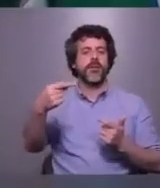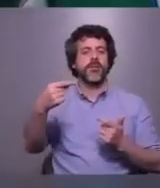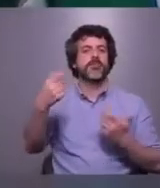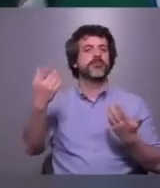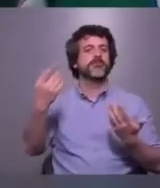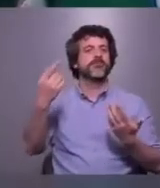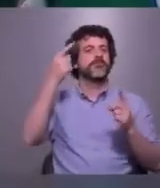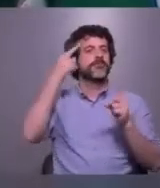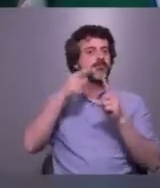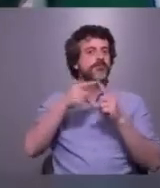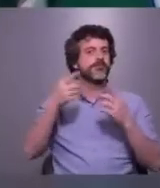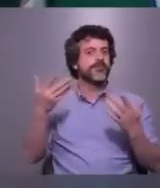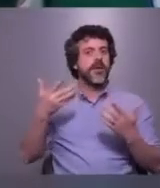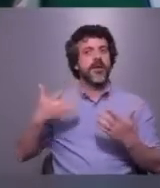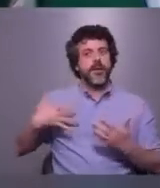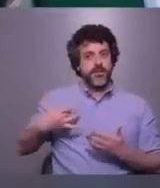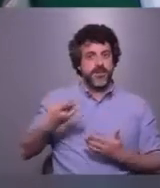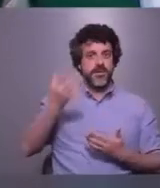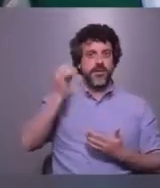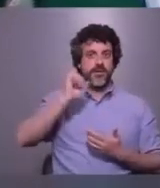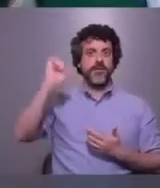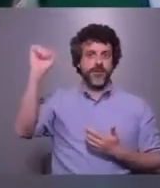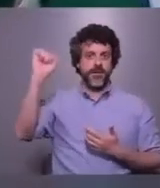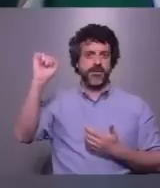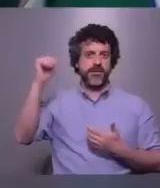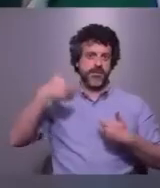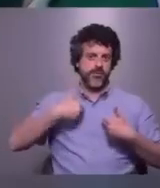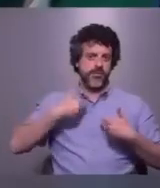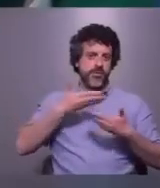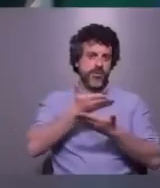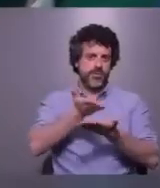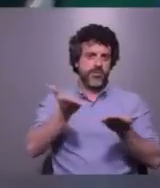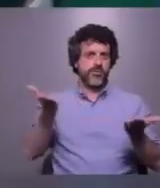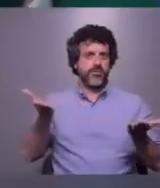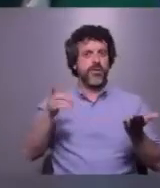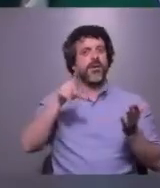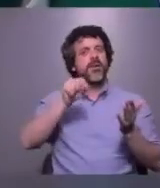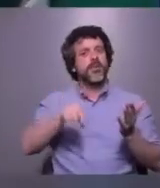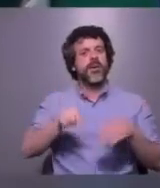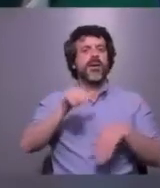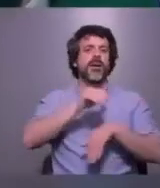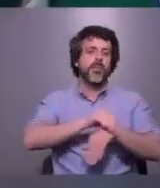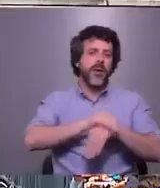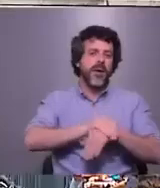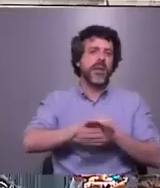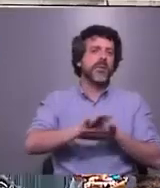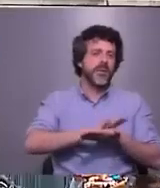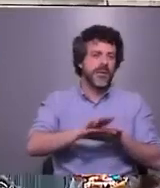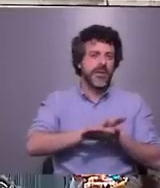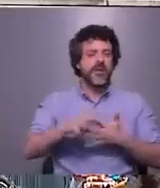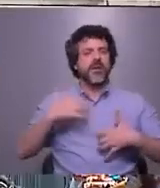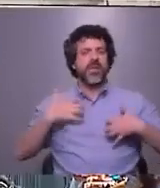para que, ajudados pela vossa misericórdia, sejamos sempre livres do pecado e de